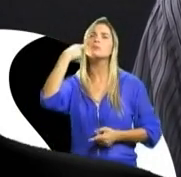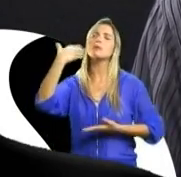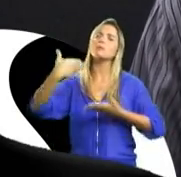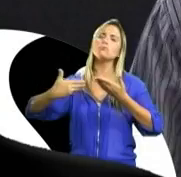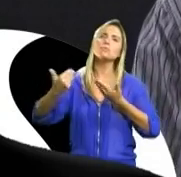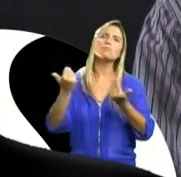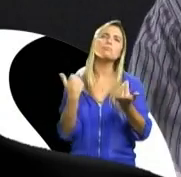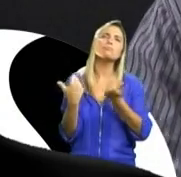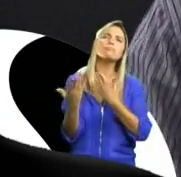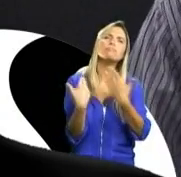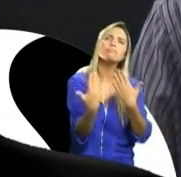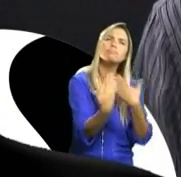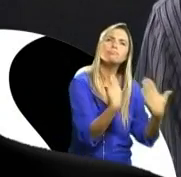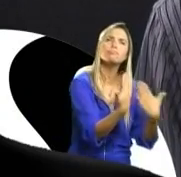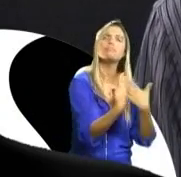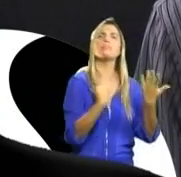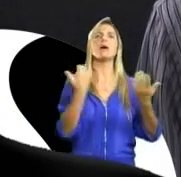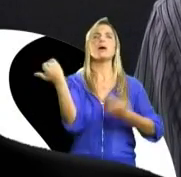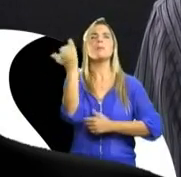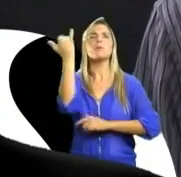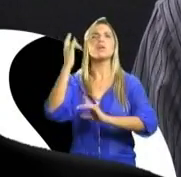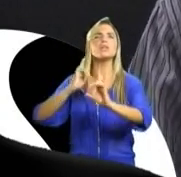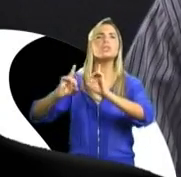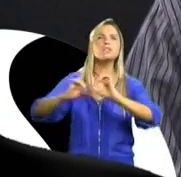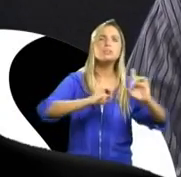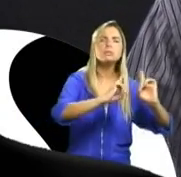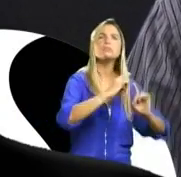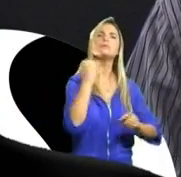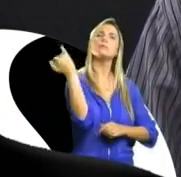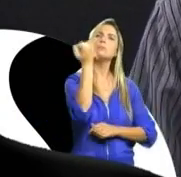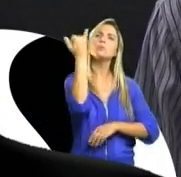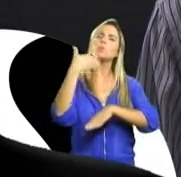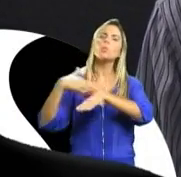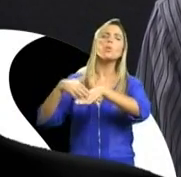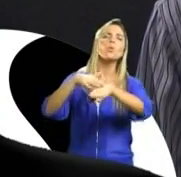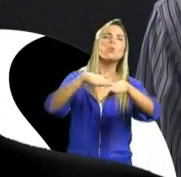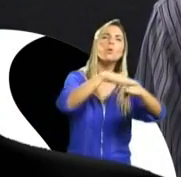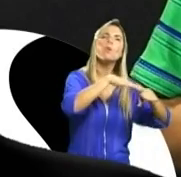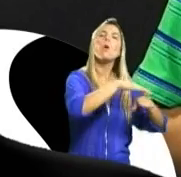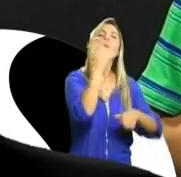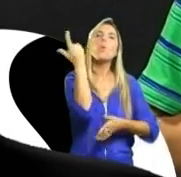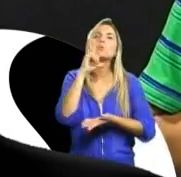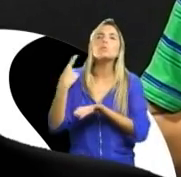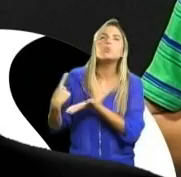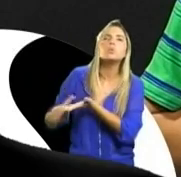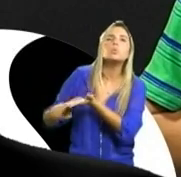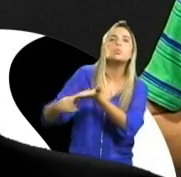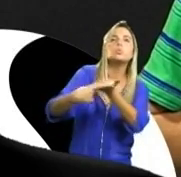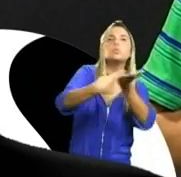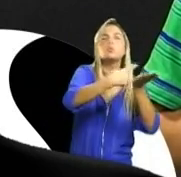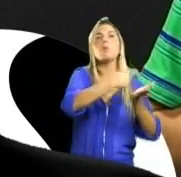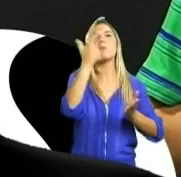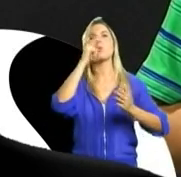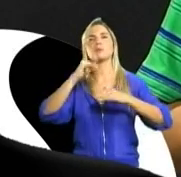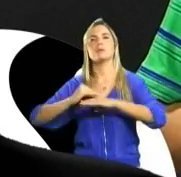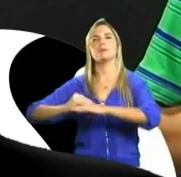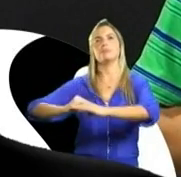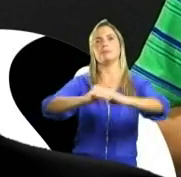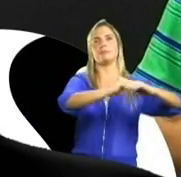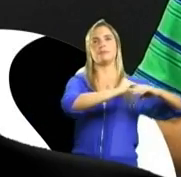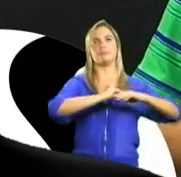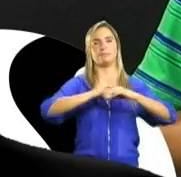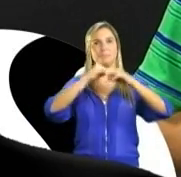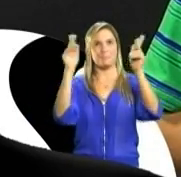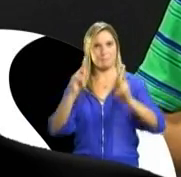conversas, de estarmos em determinado momento fechando determinados acordos. Então, um dos pontos que aí